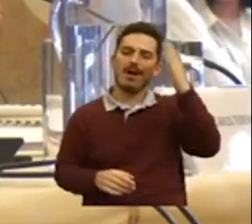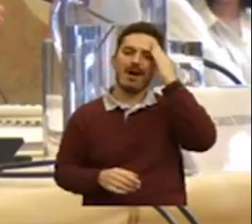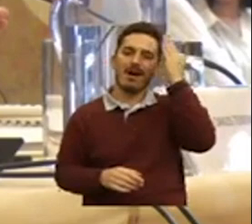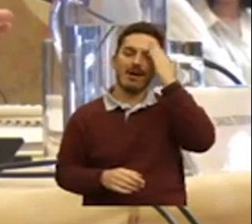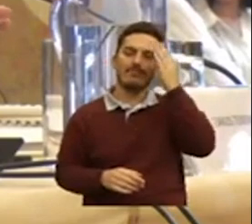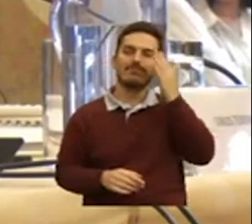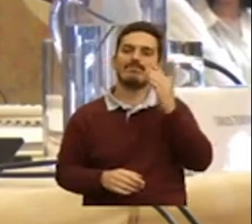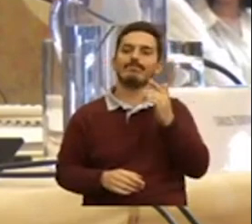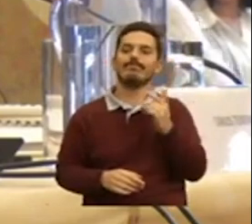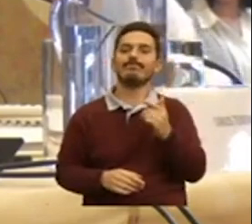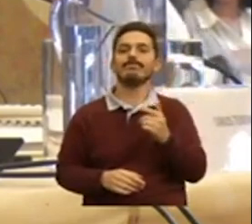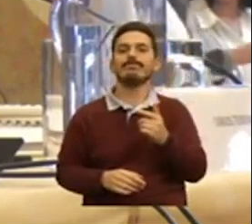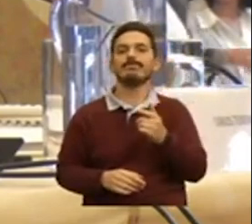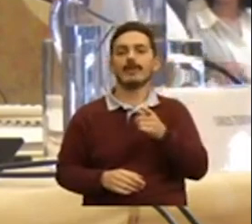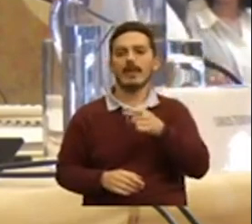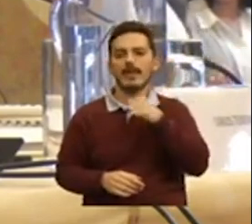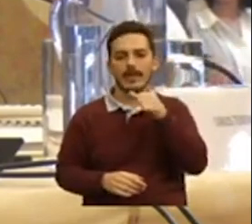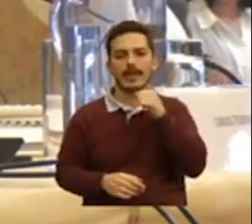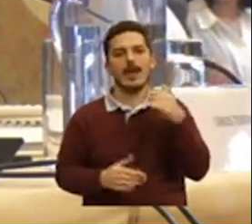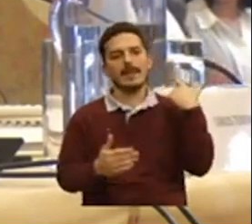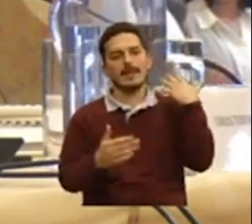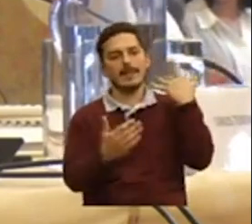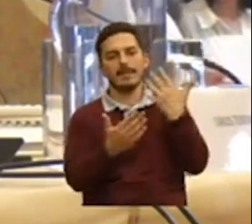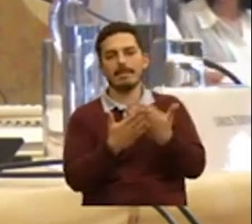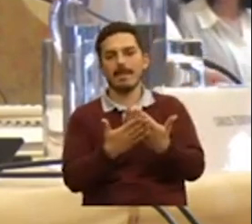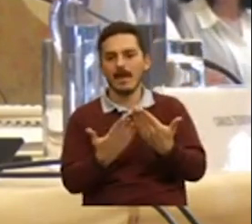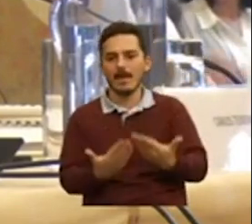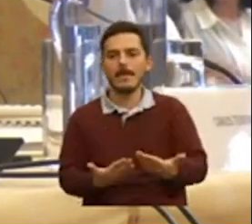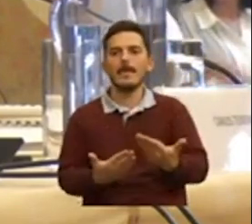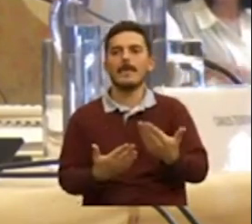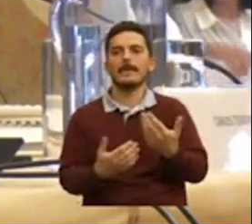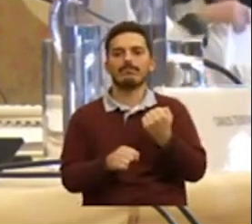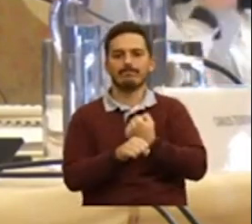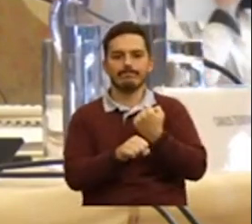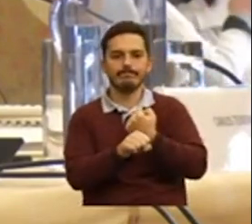sido exercida até ao momento,